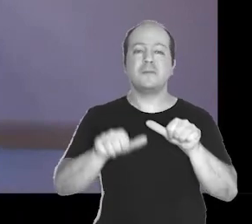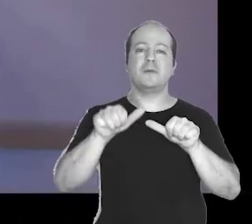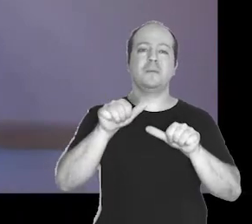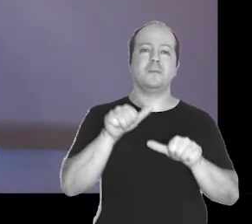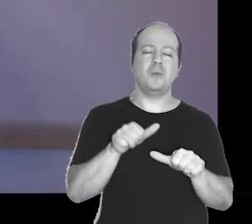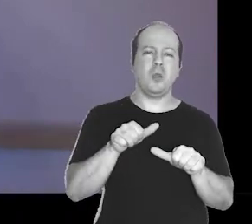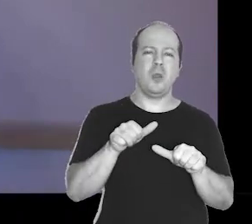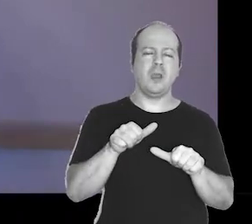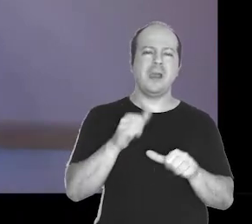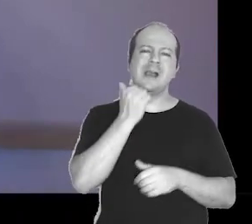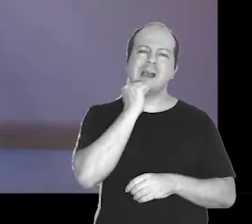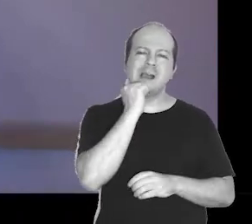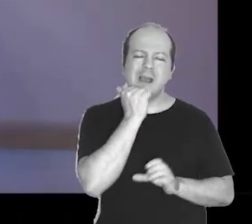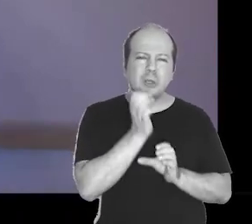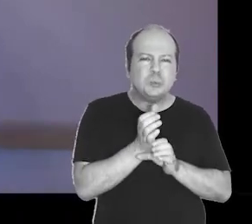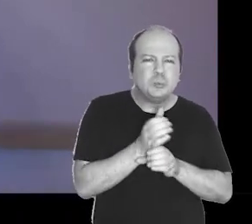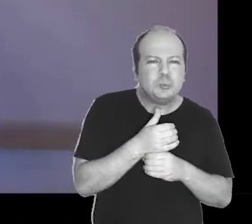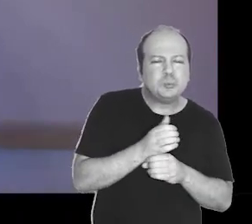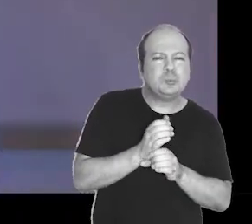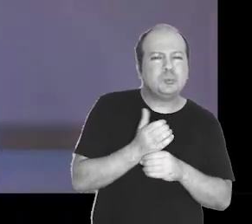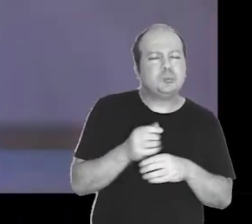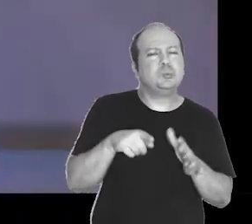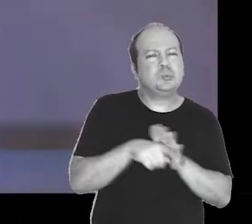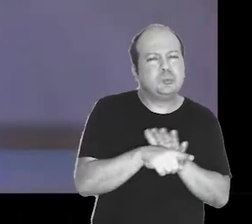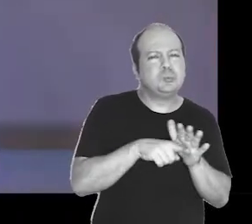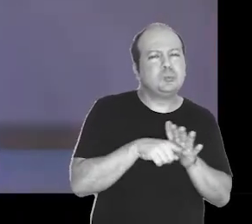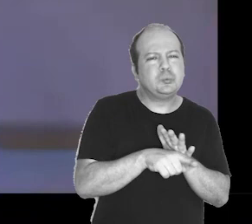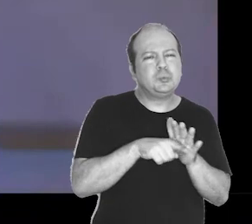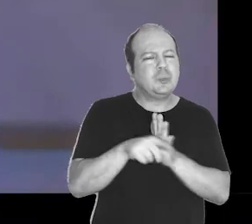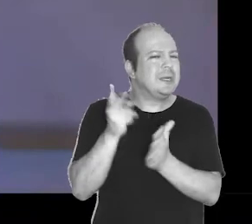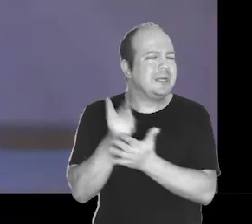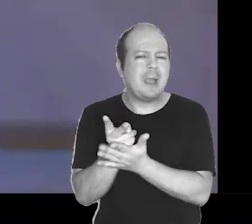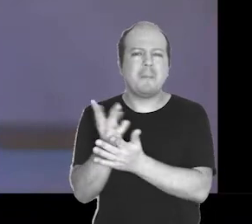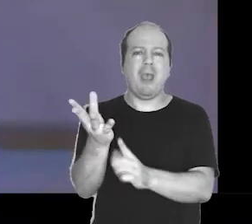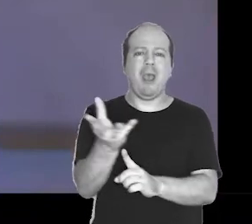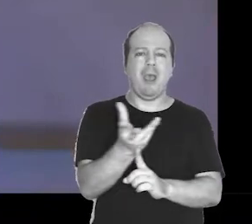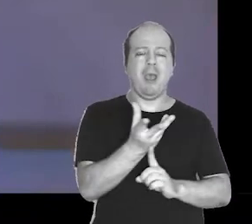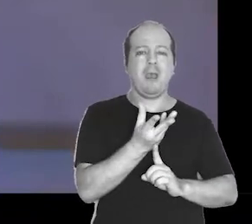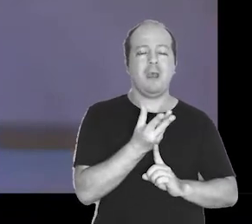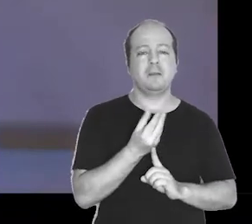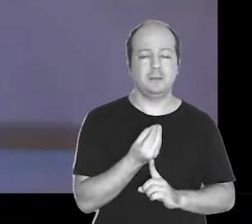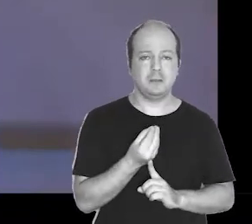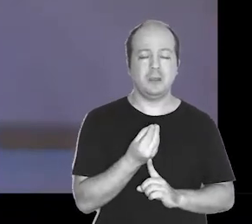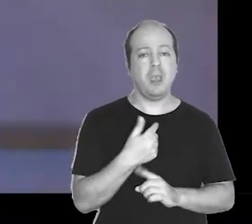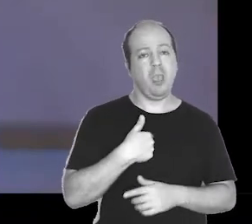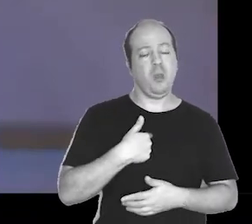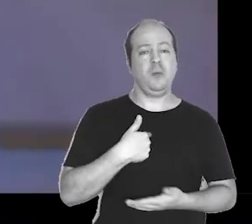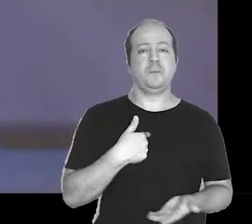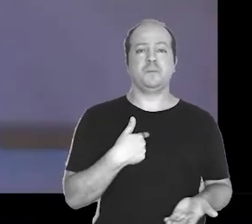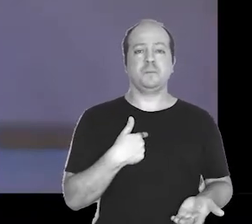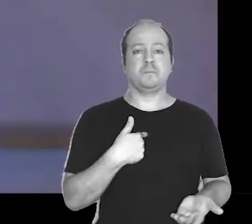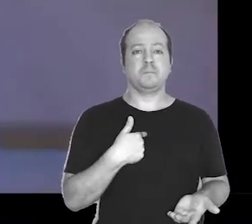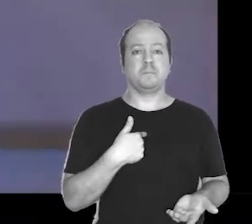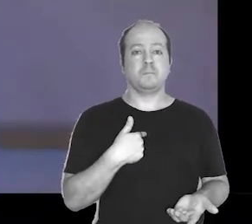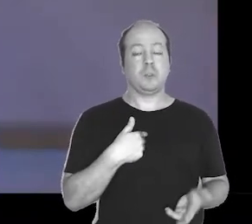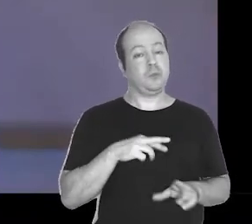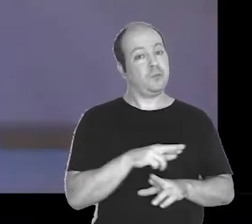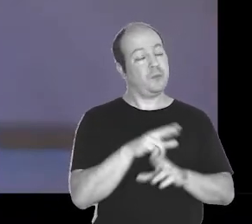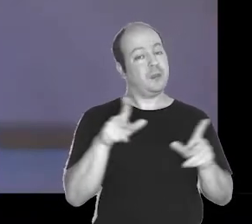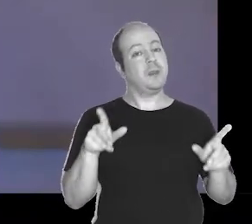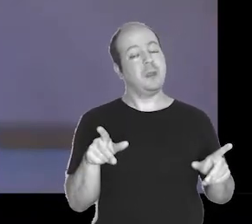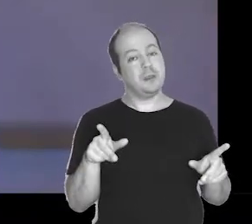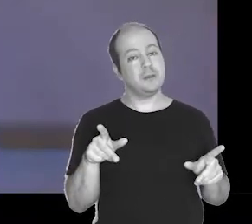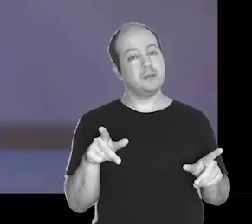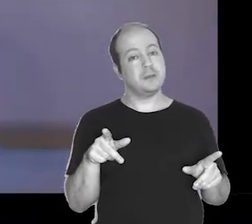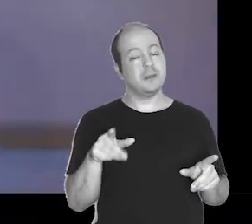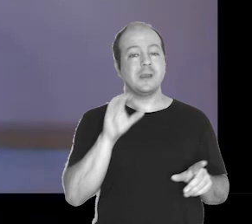num cientista incansável vindo da arte, eu, por outro lado, vim